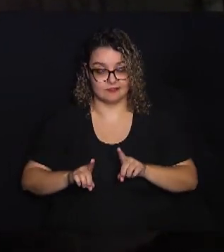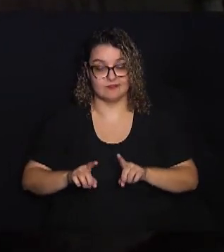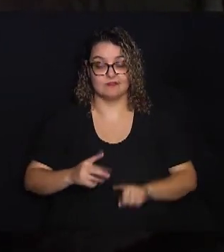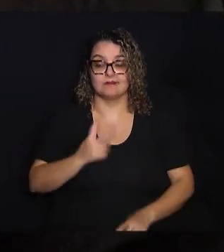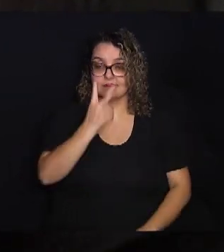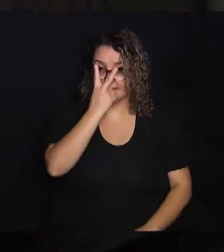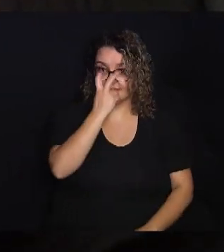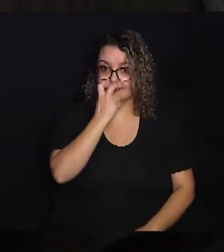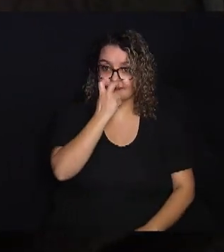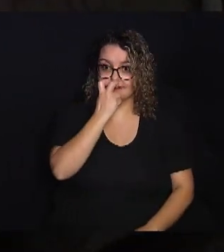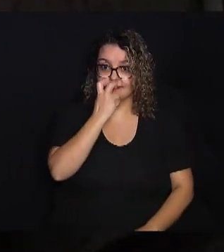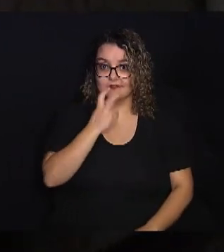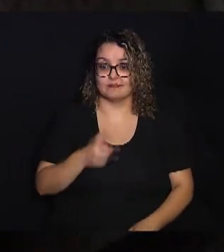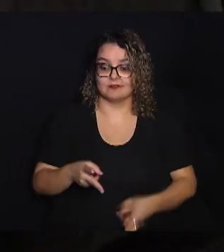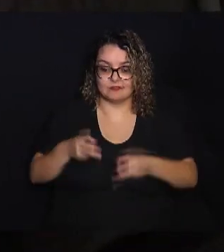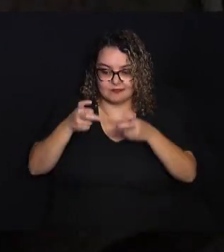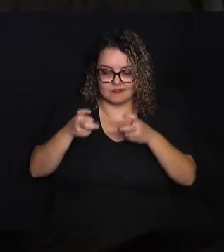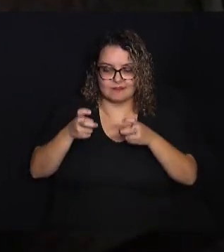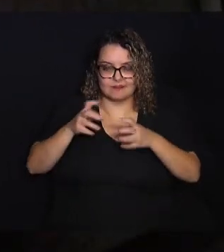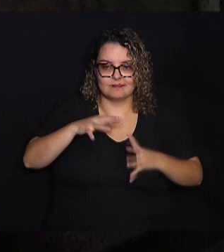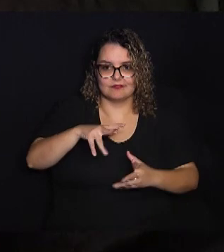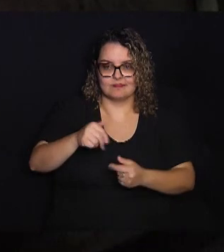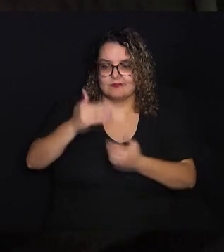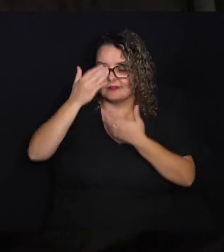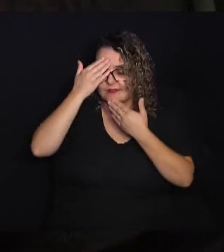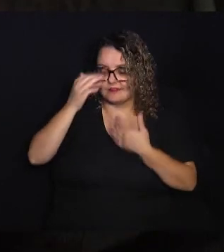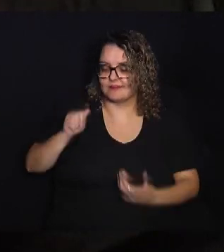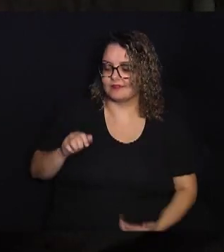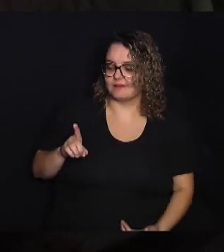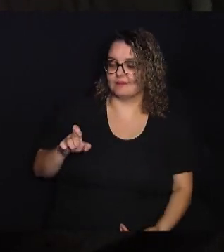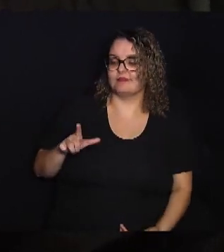voltar a enxergar. Obrigado, Adélio Sarro,